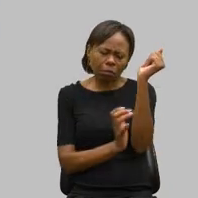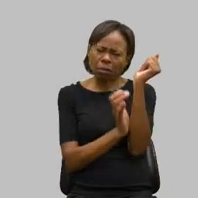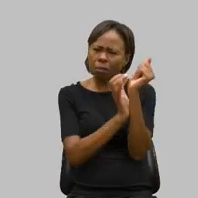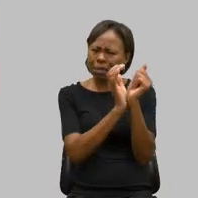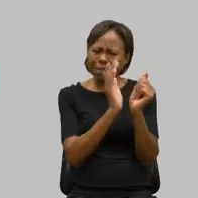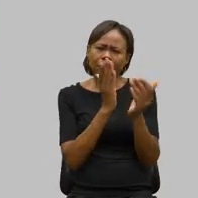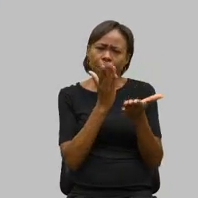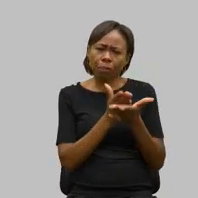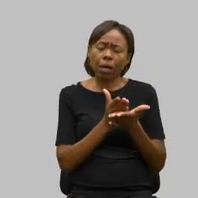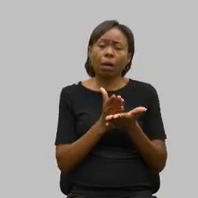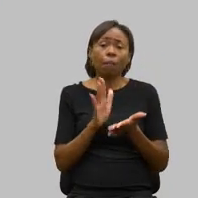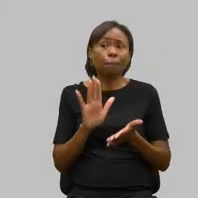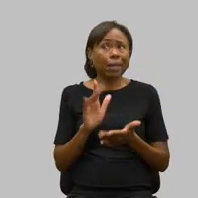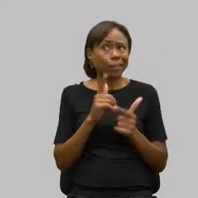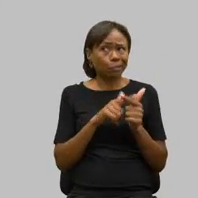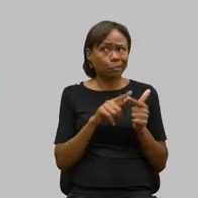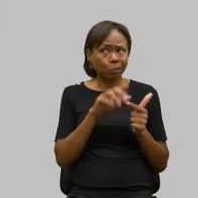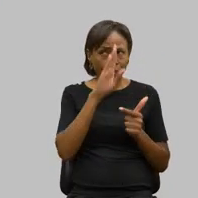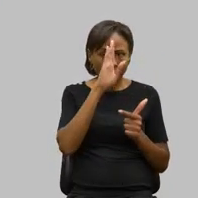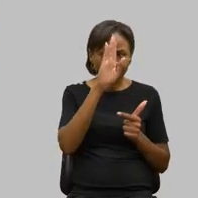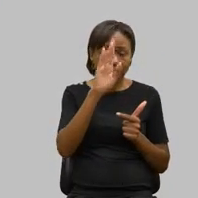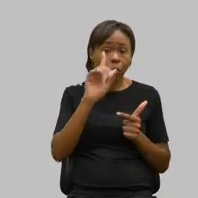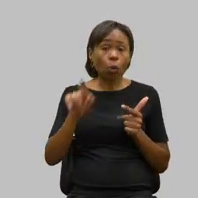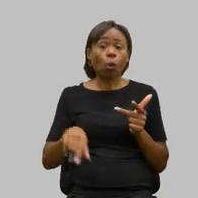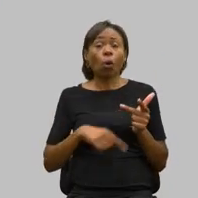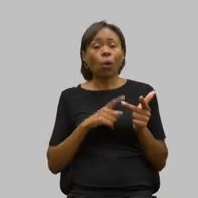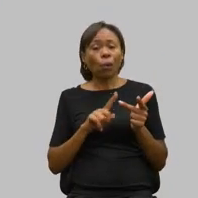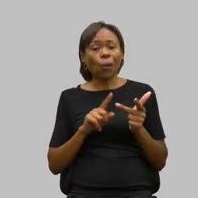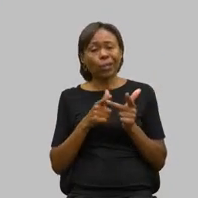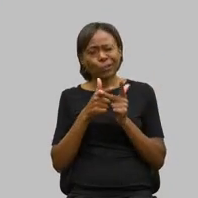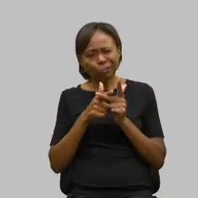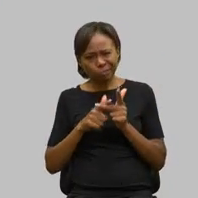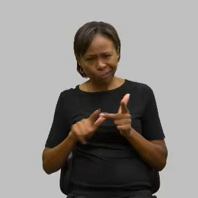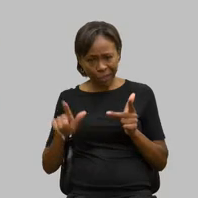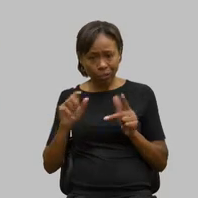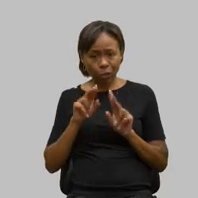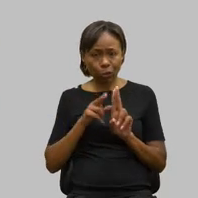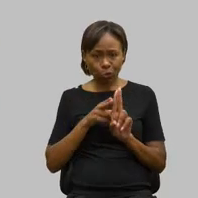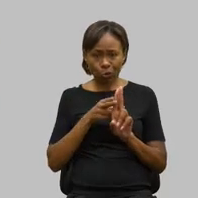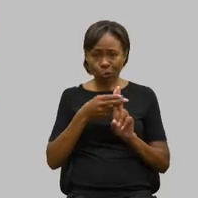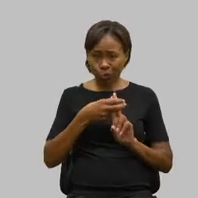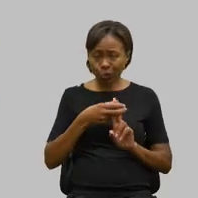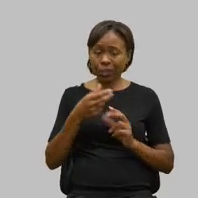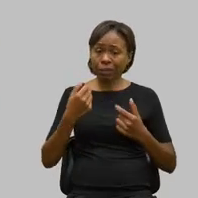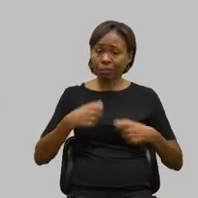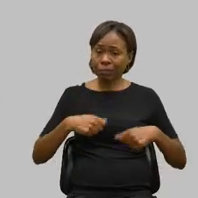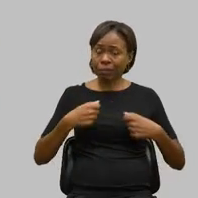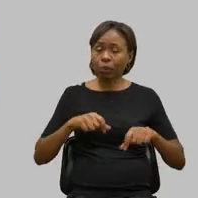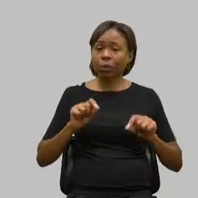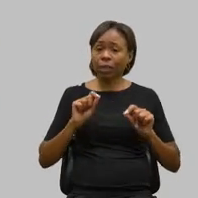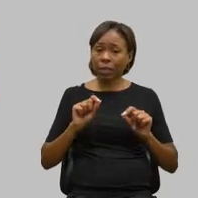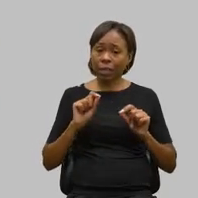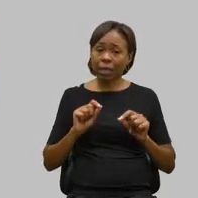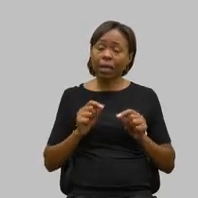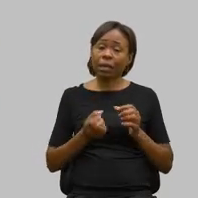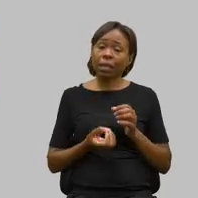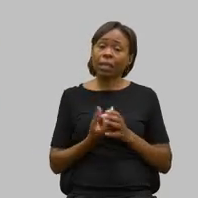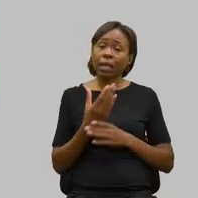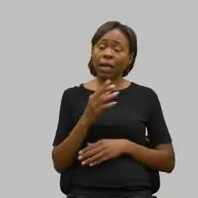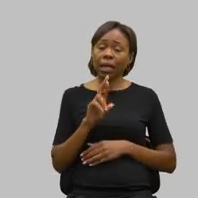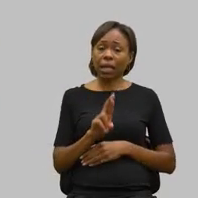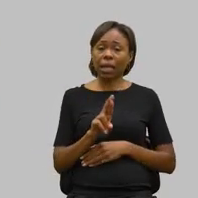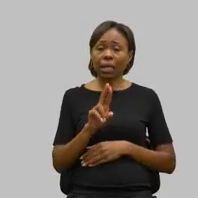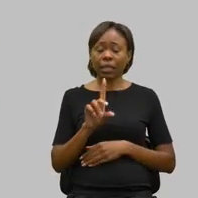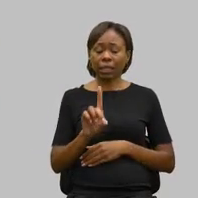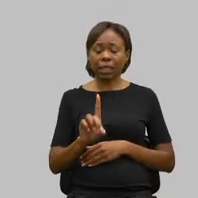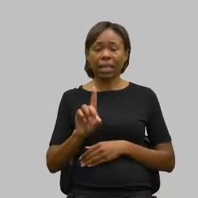não falar de um outro desafio do SUS também, que a gente precisa, é a gente fazer a grande RDS de Minas Gerais, que